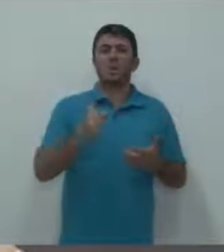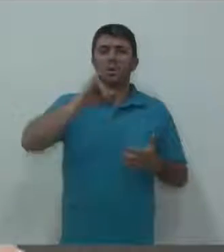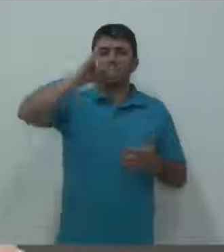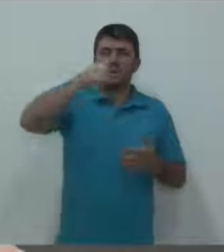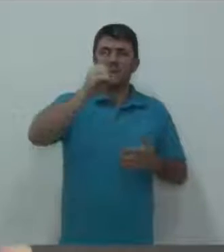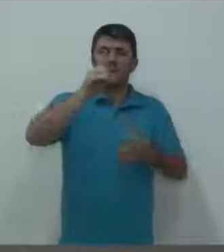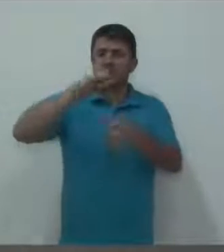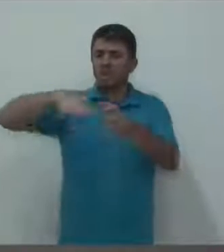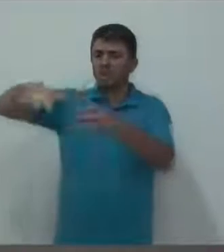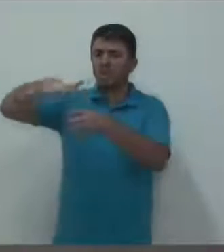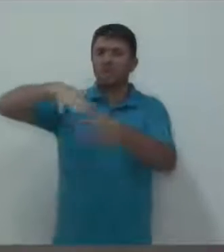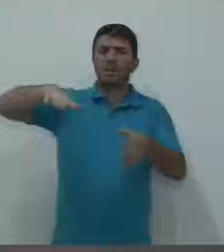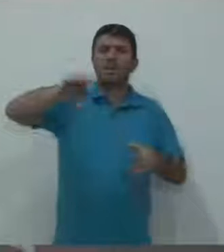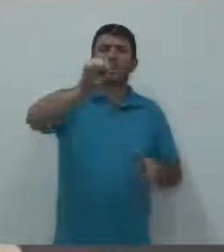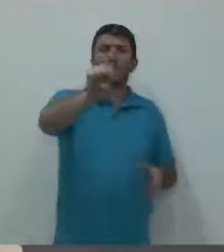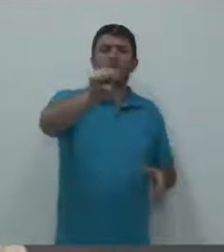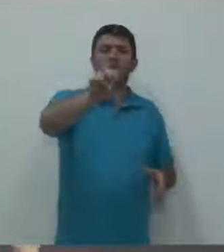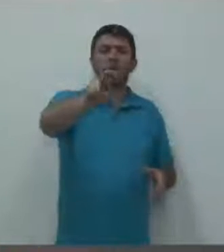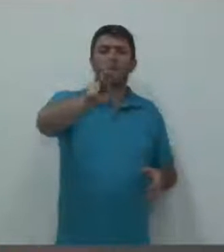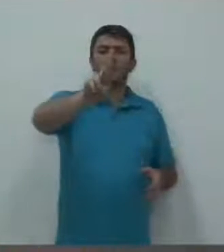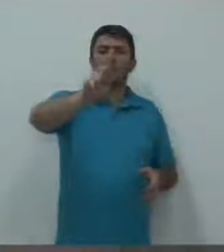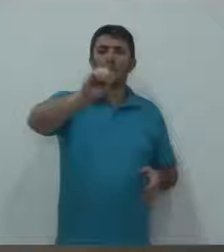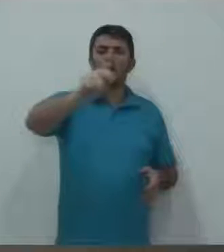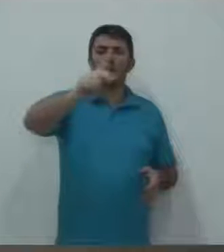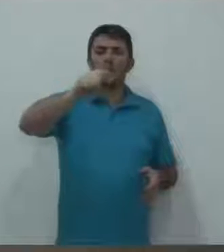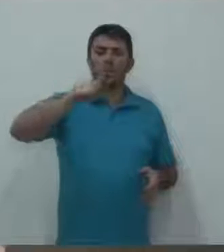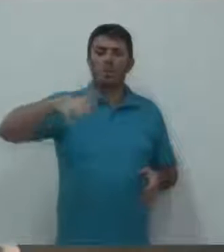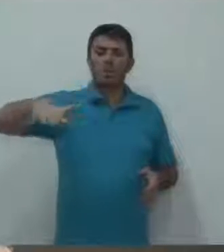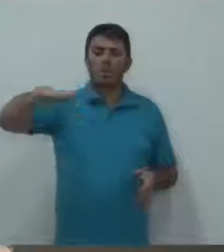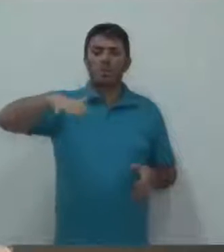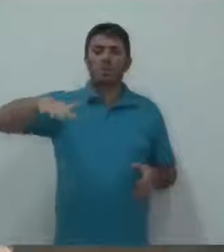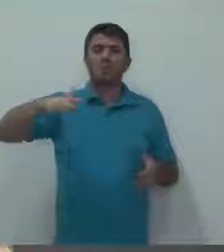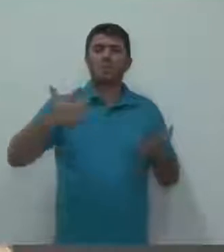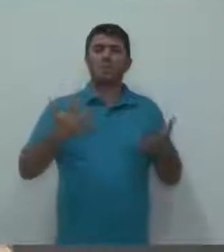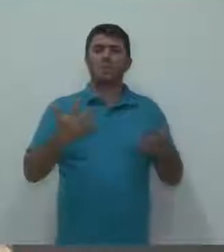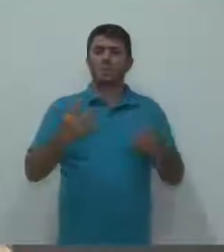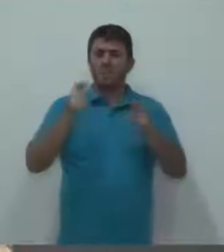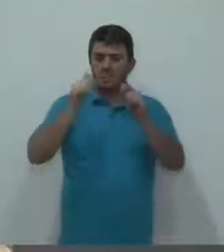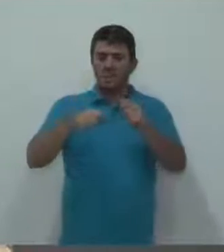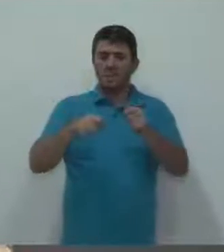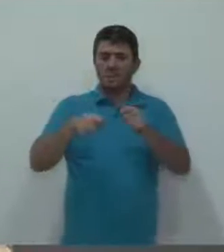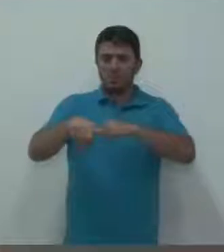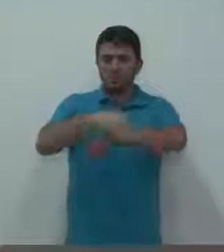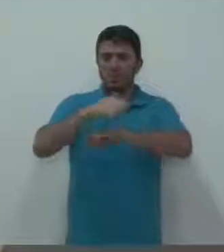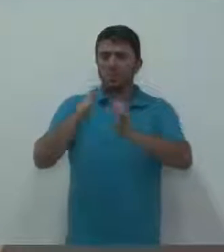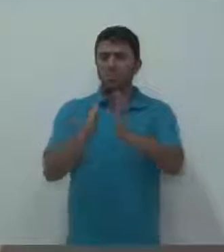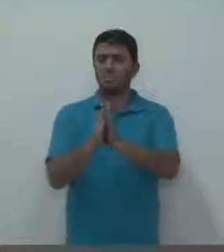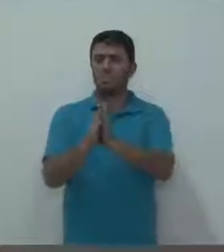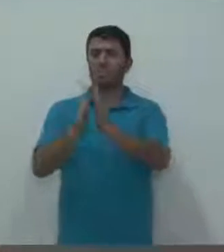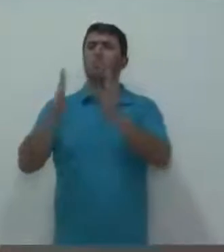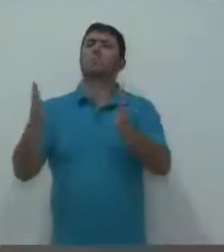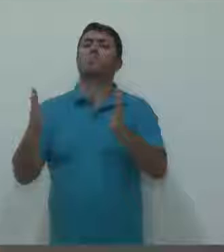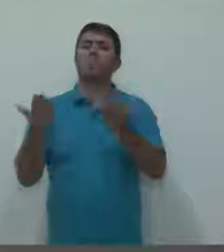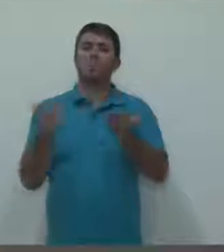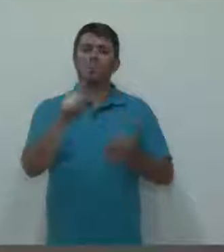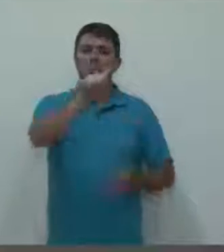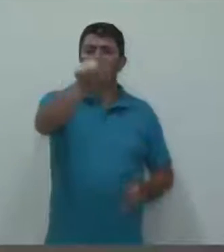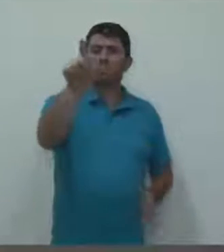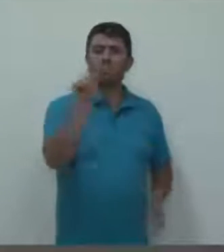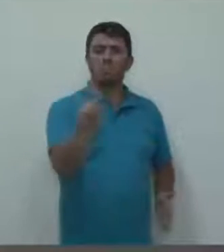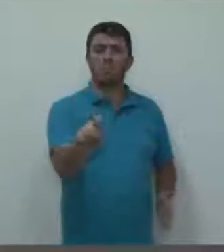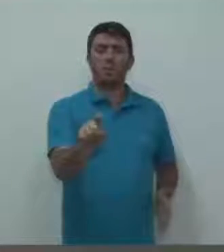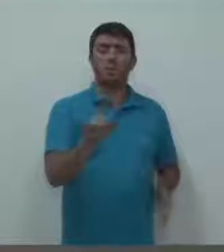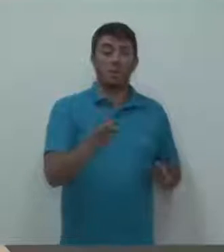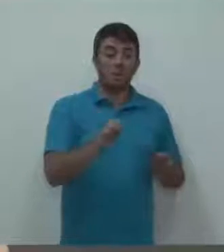região, com o campo, não dá nem duplicidade, não dá nem para duplicar. Mas coloca-se no plano